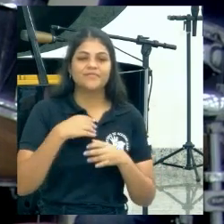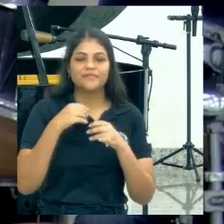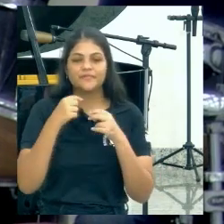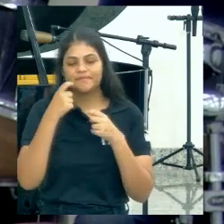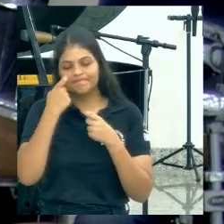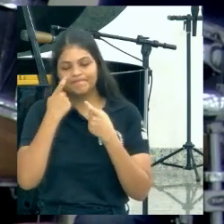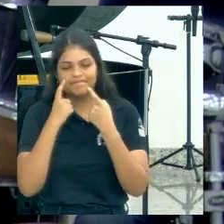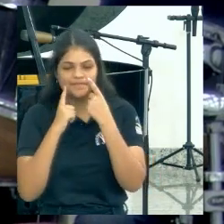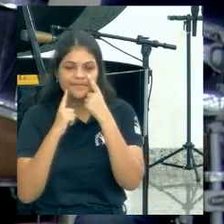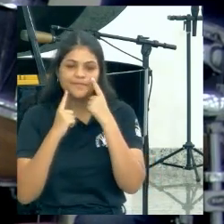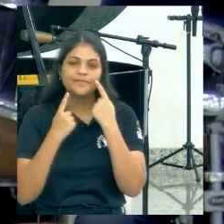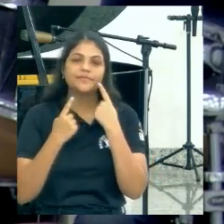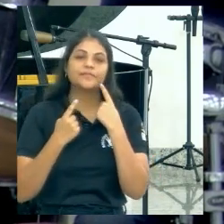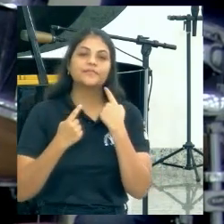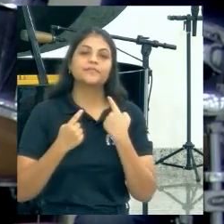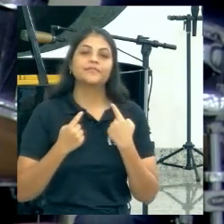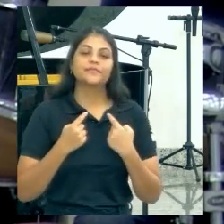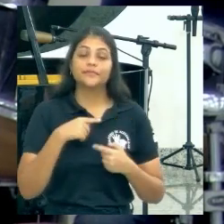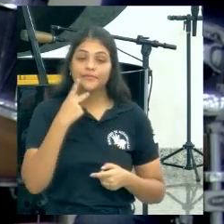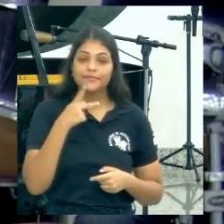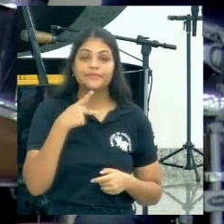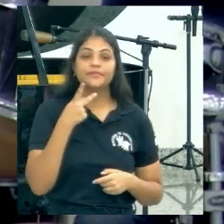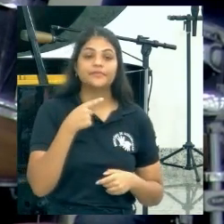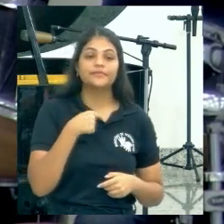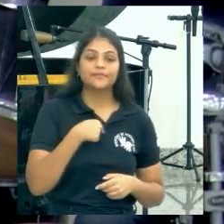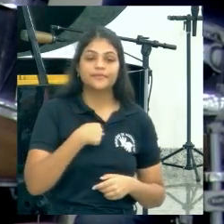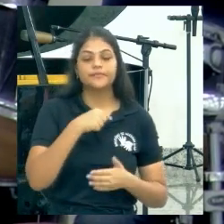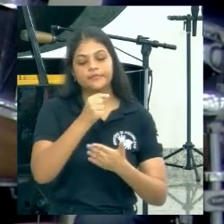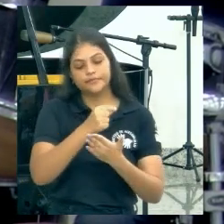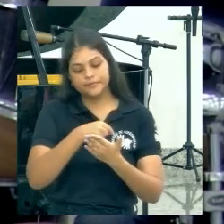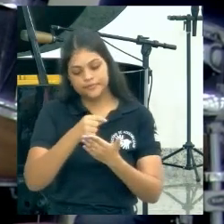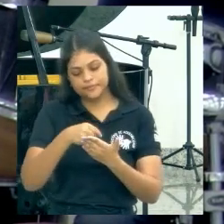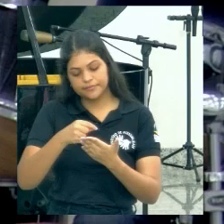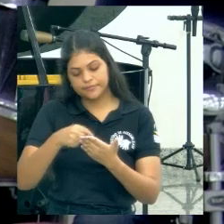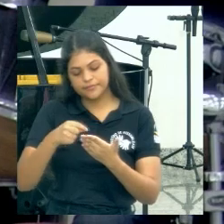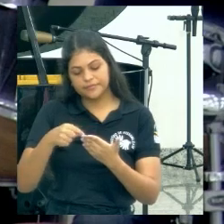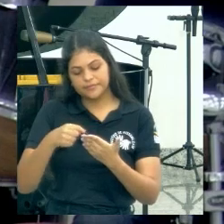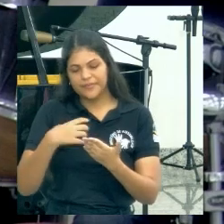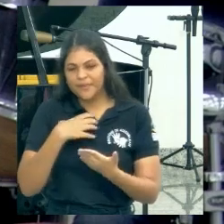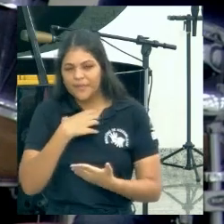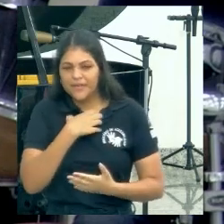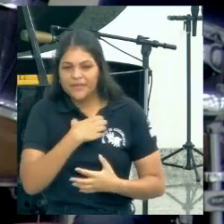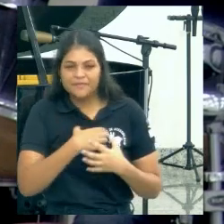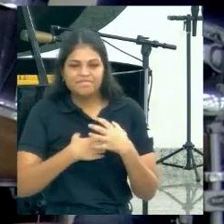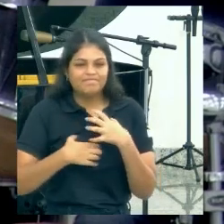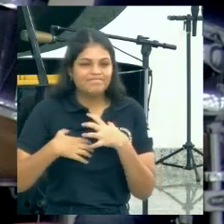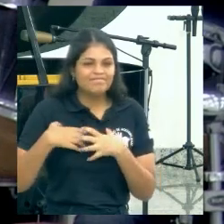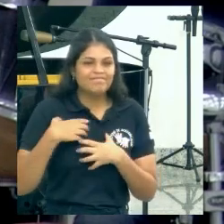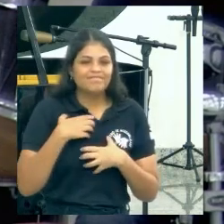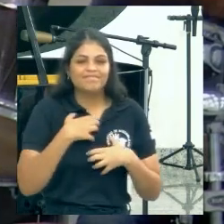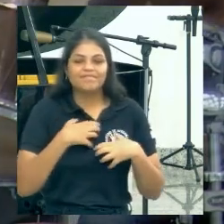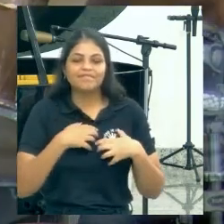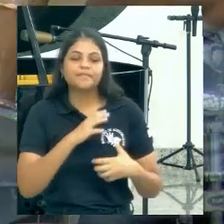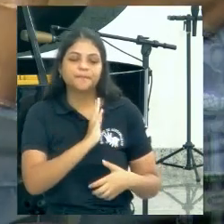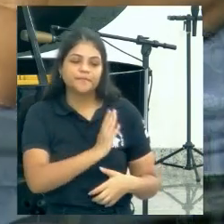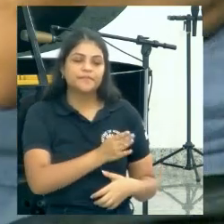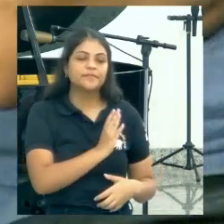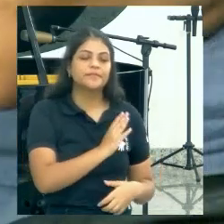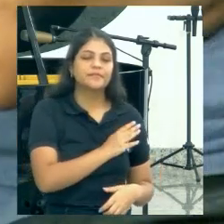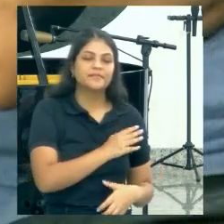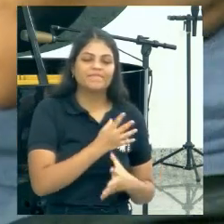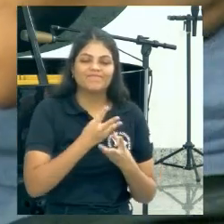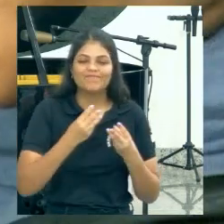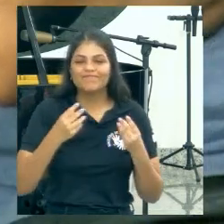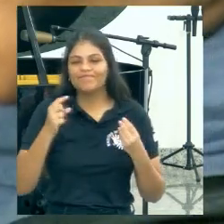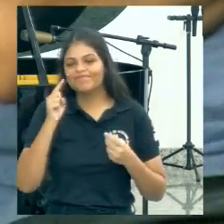lágrimas. Ele diz isso: eu escrevi com aflição e angústia de coração, e com